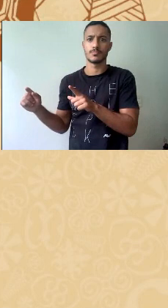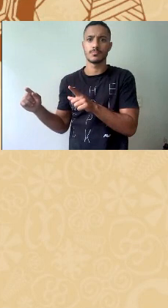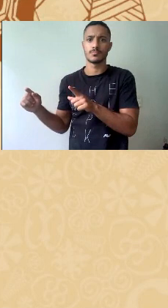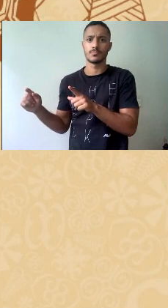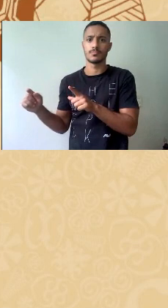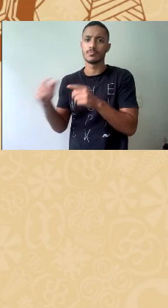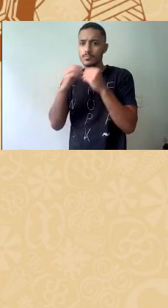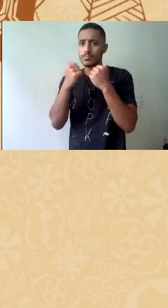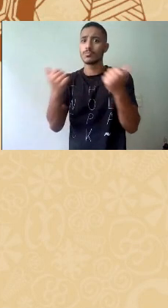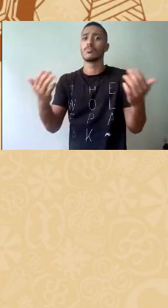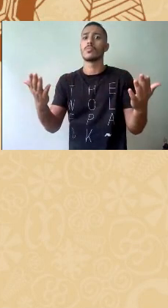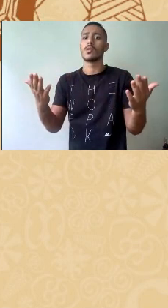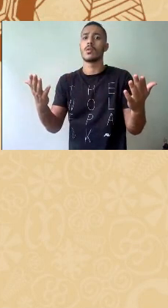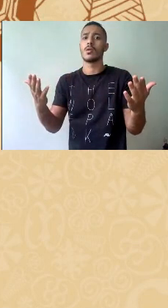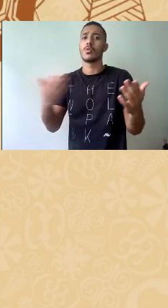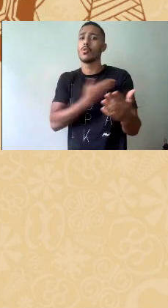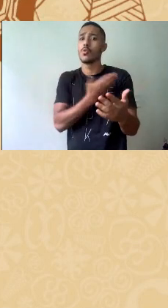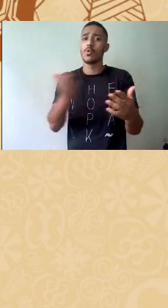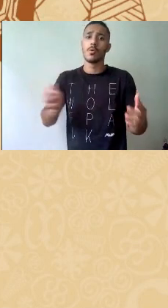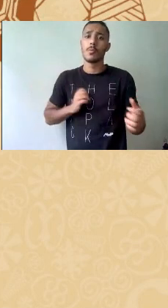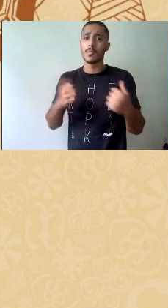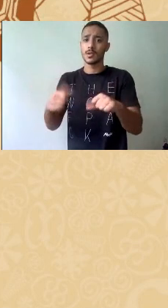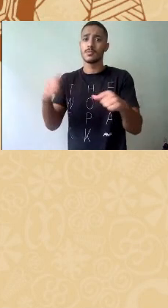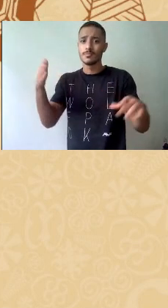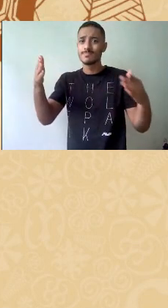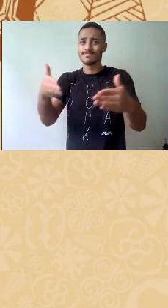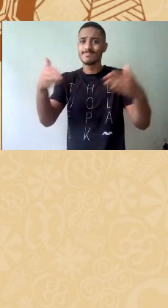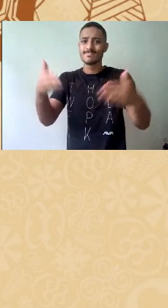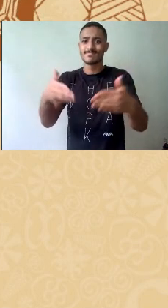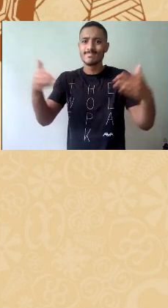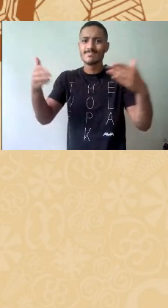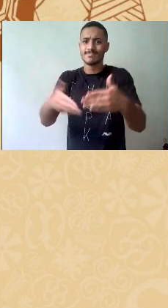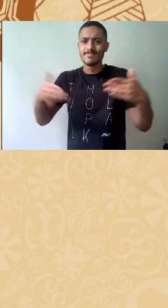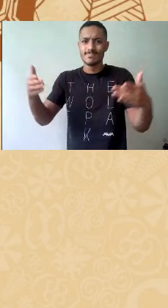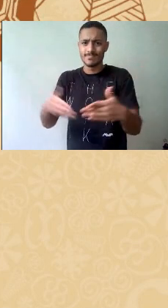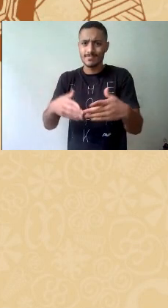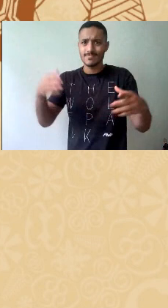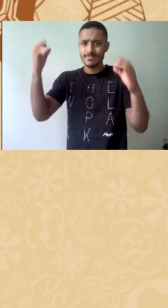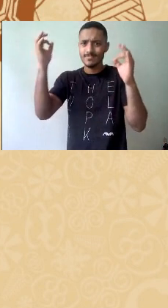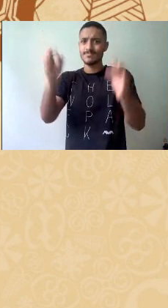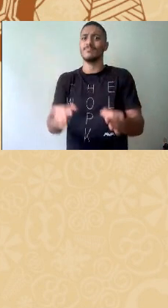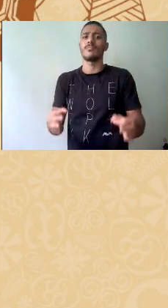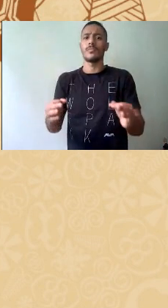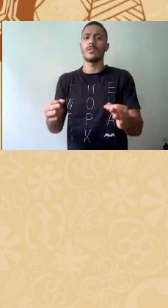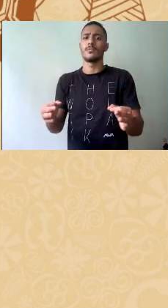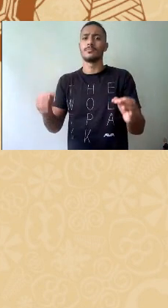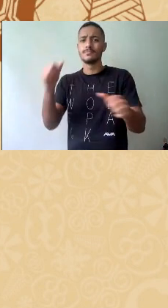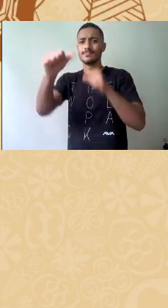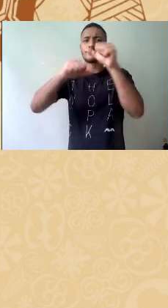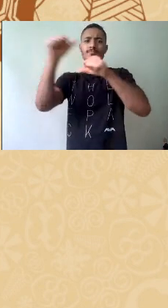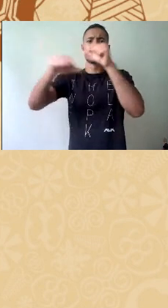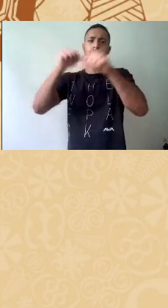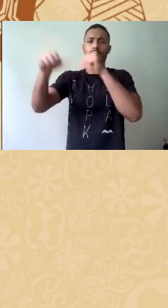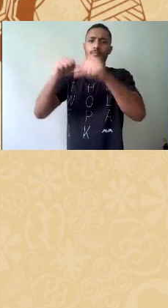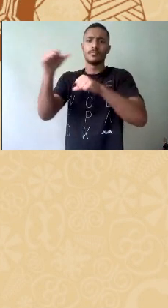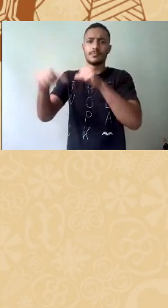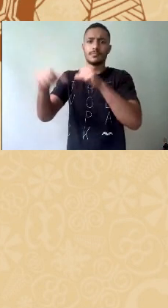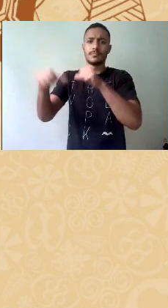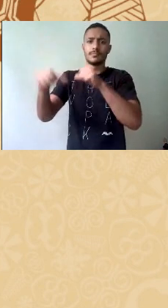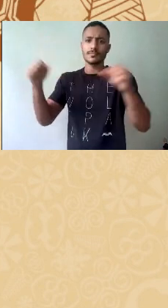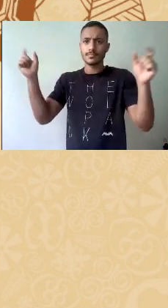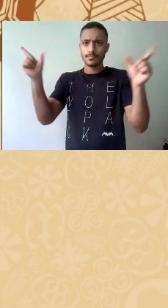Bem, todos nós temos que participar para garantir que algo seja feito para frear os danos